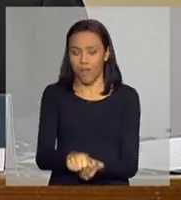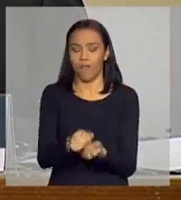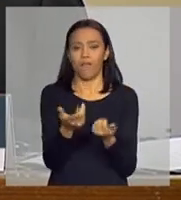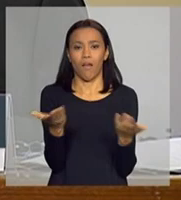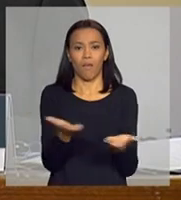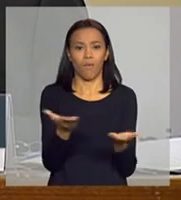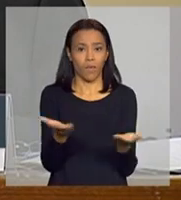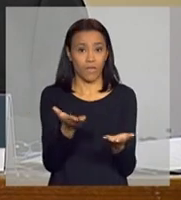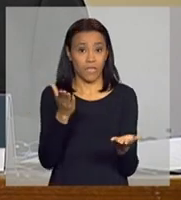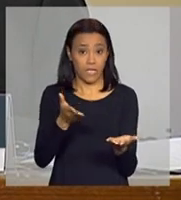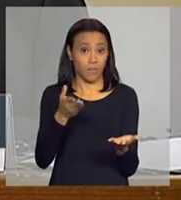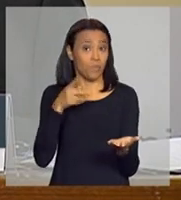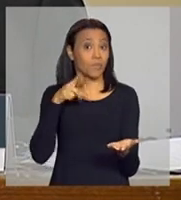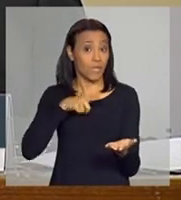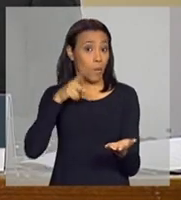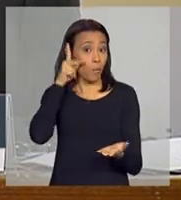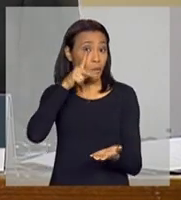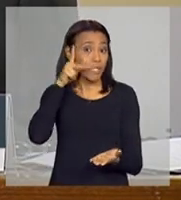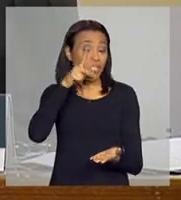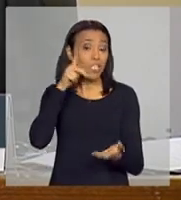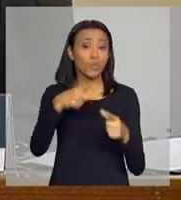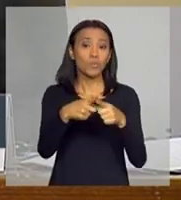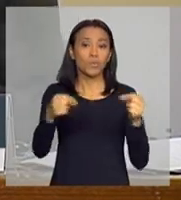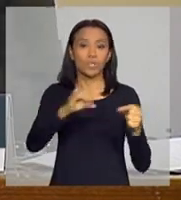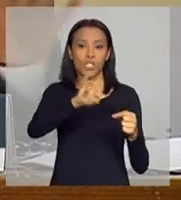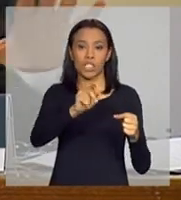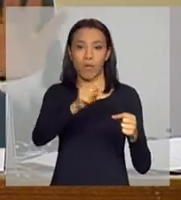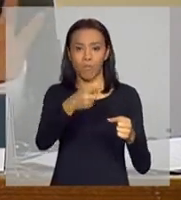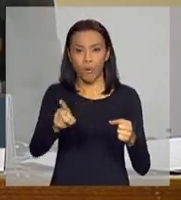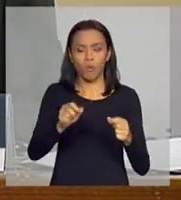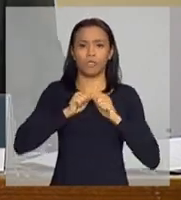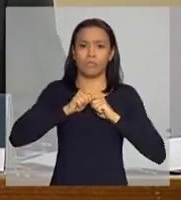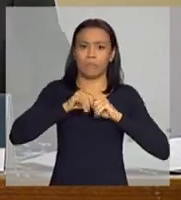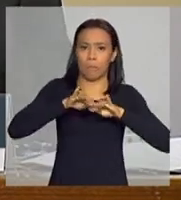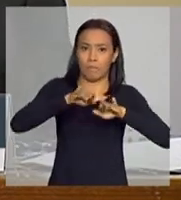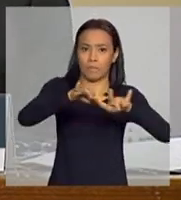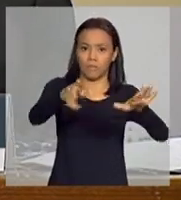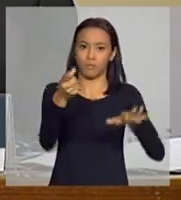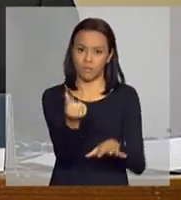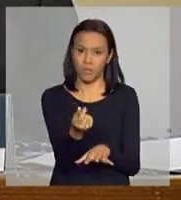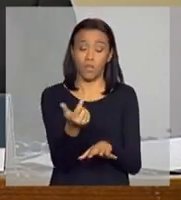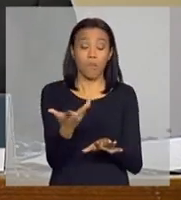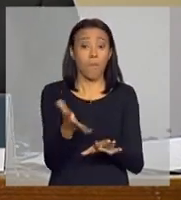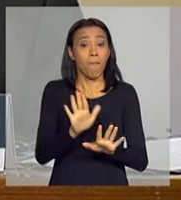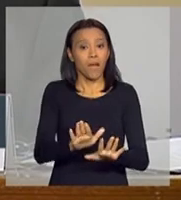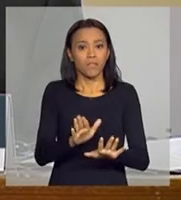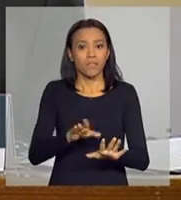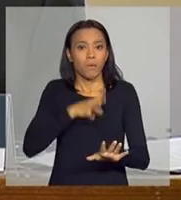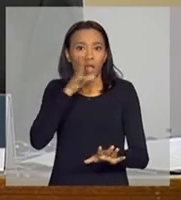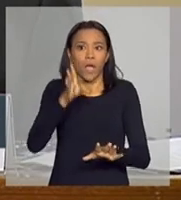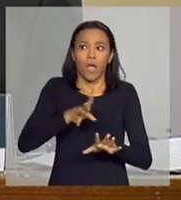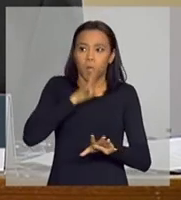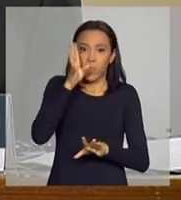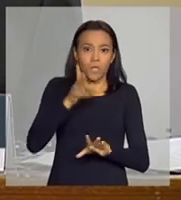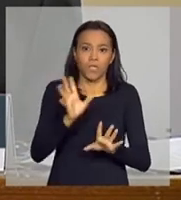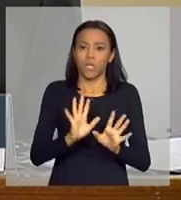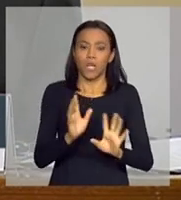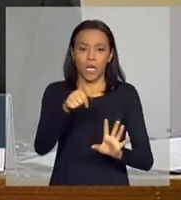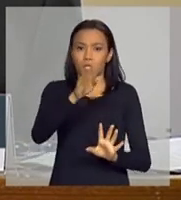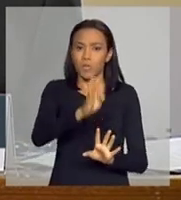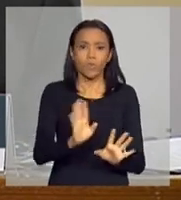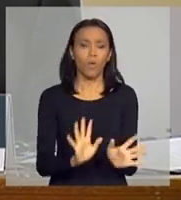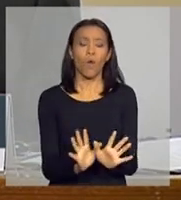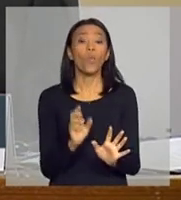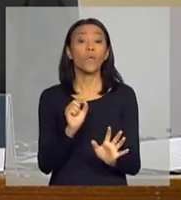sentada pela política japonesa de expansão não está vendo nenhum exagero em relação ao Brasil